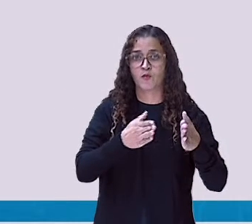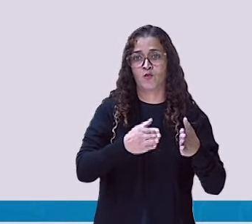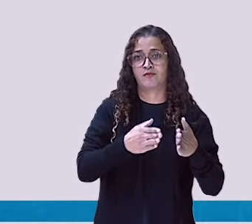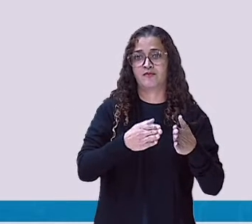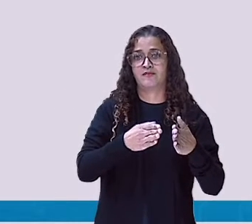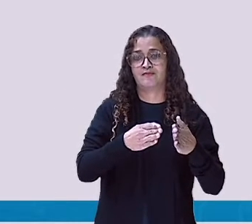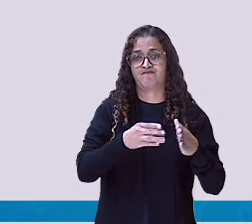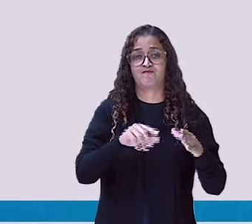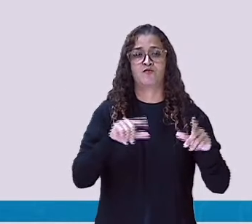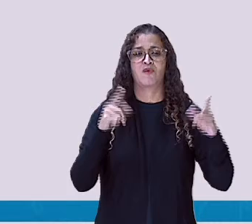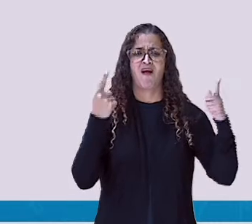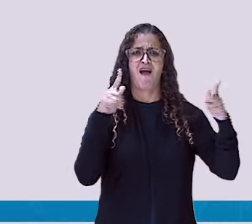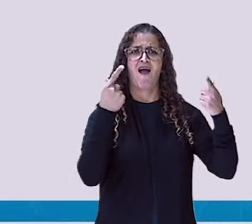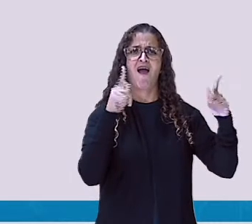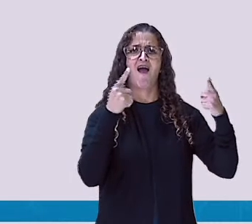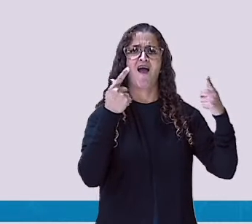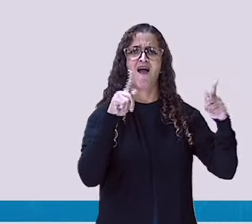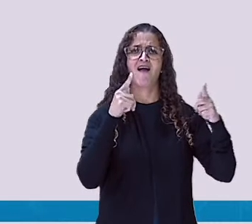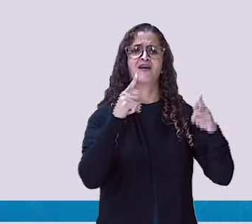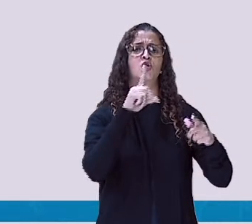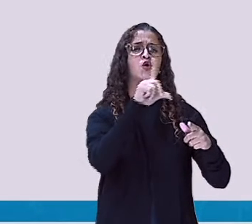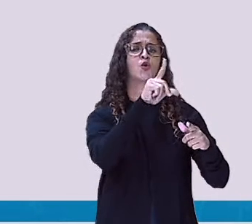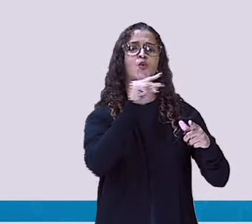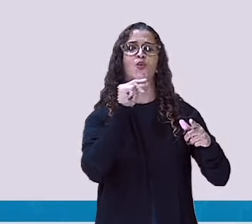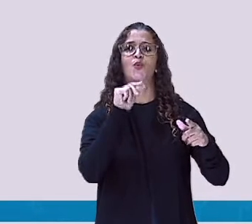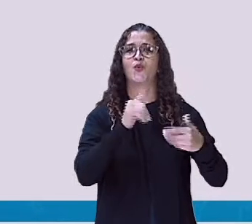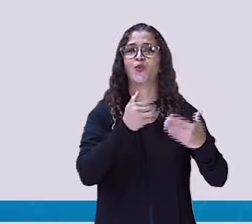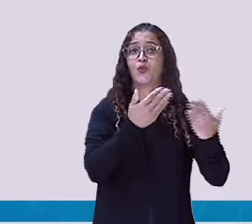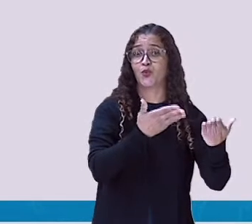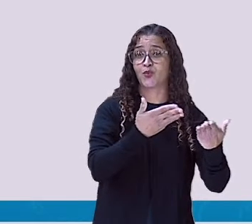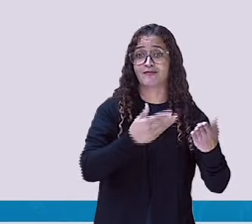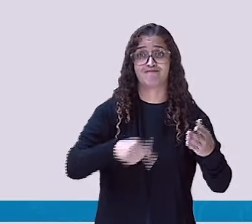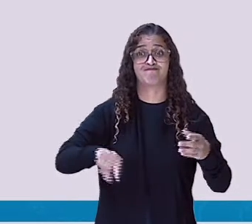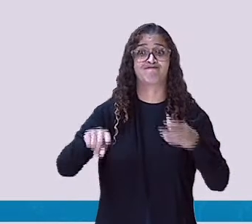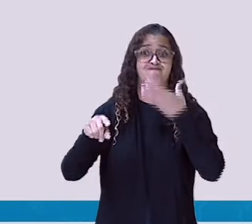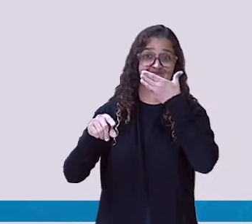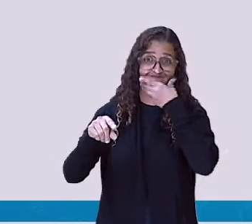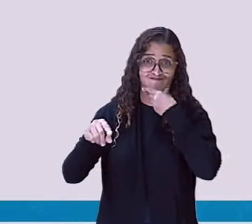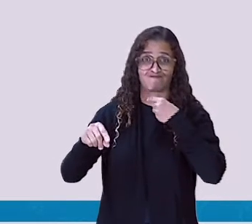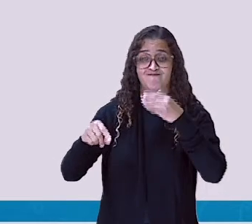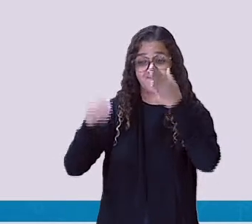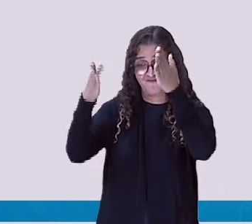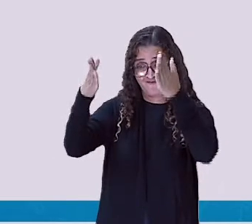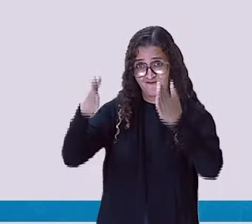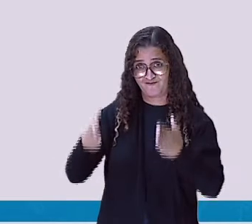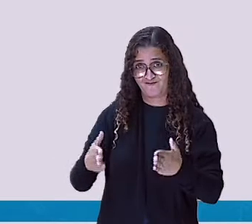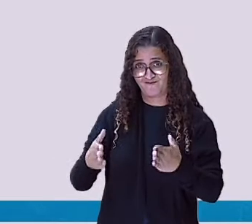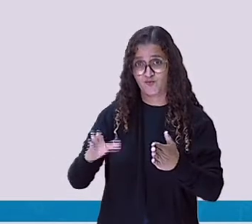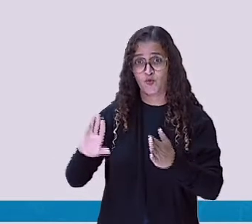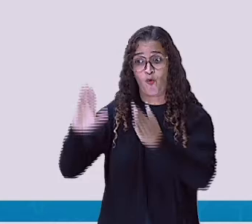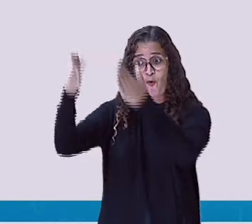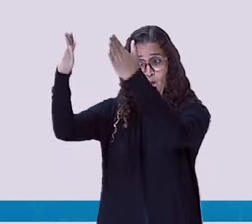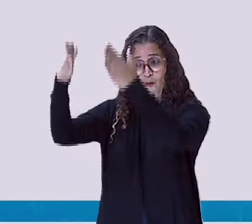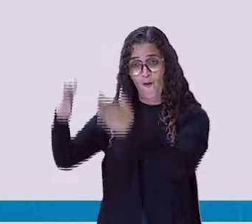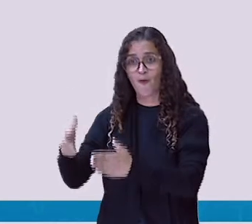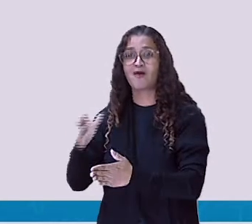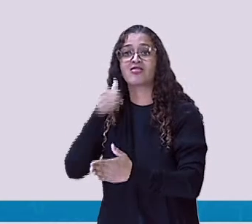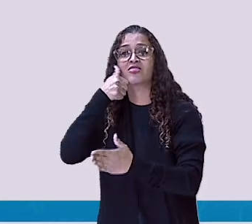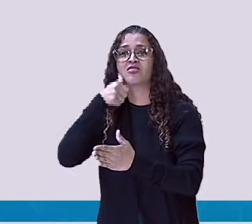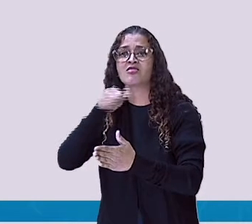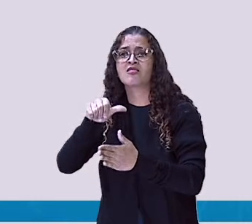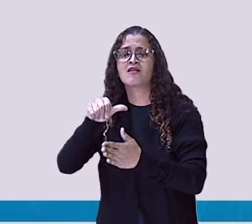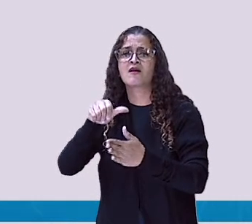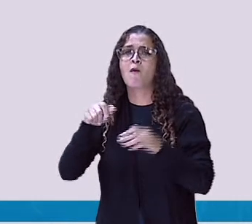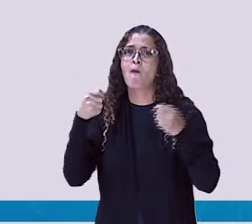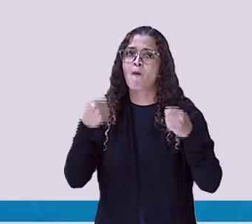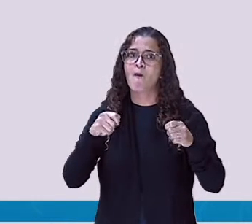próxima coluna e meninas na última coluna. É necessário que tenha a legenda para que você não confunda